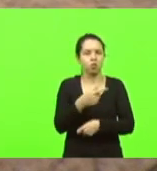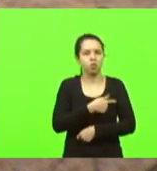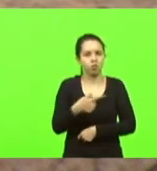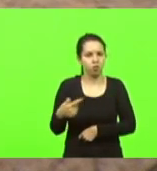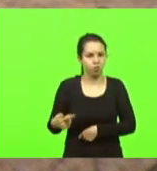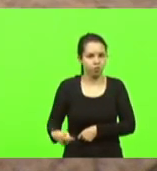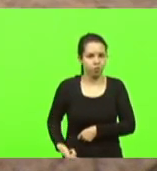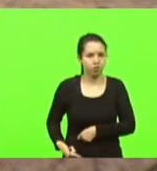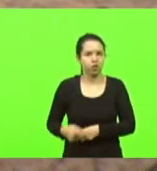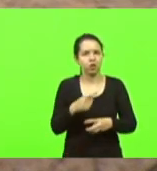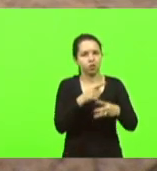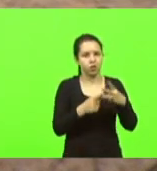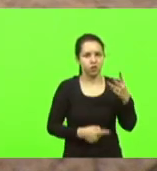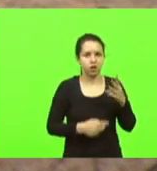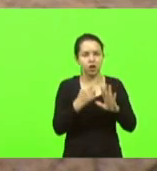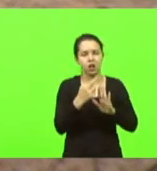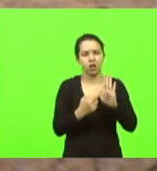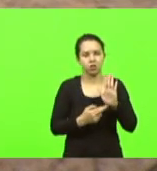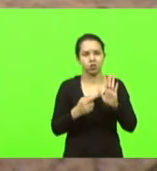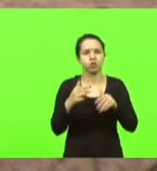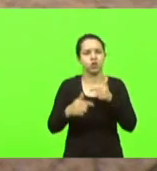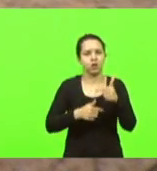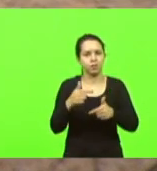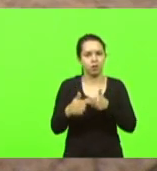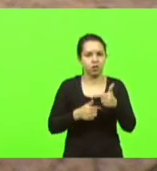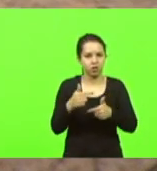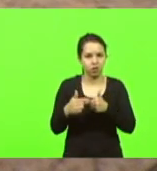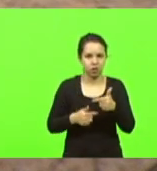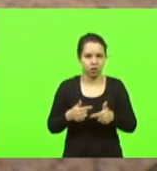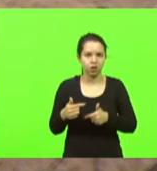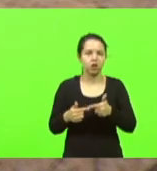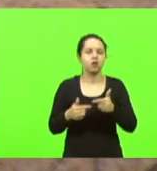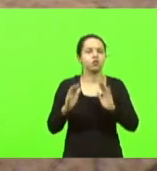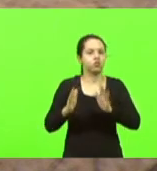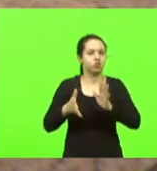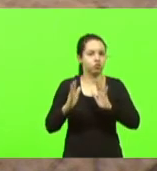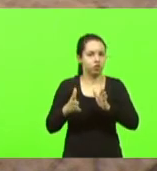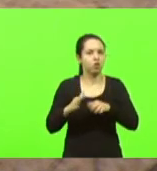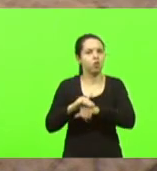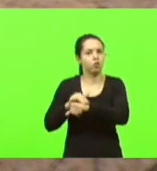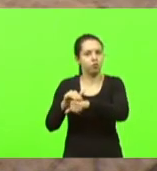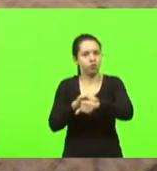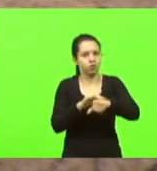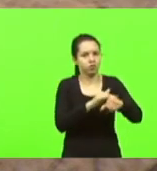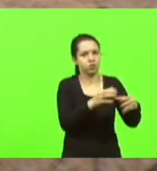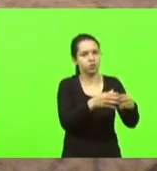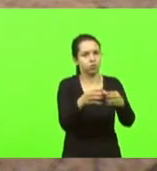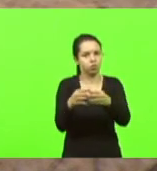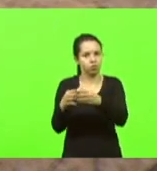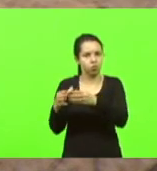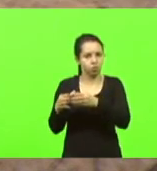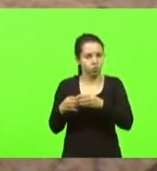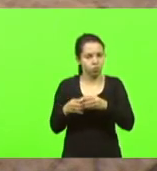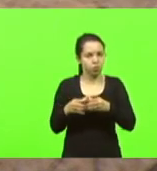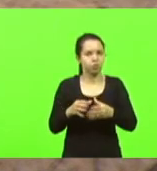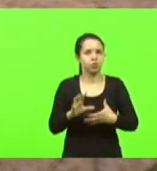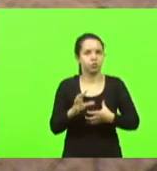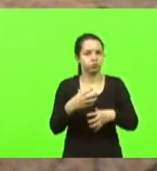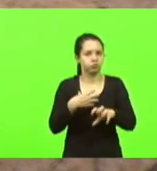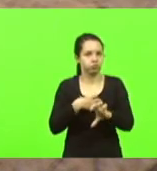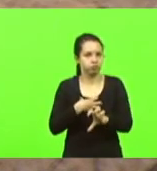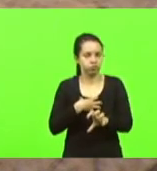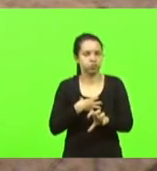três relatores a trabalharam muito e conversamos com as categorias e justamente pela sensibilidade